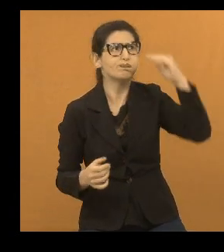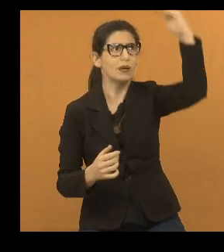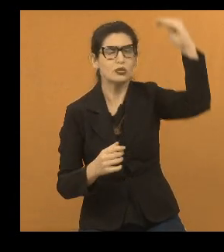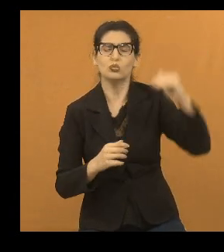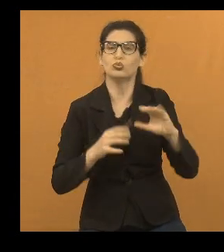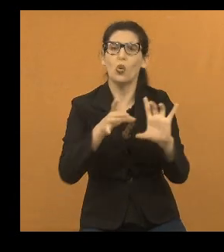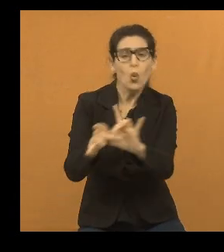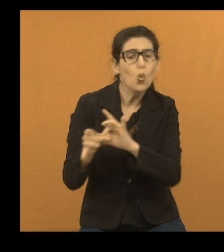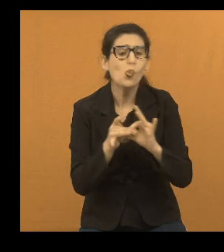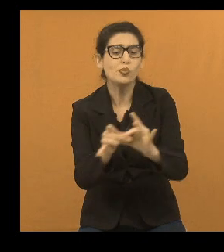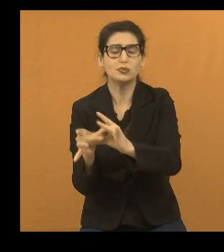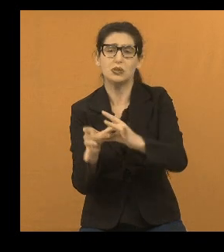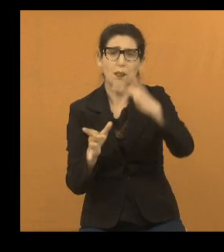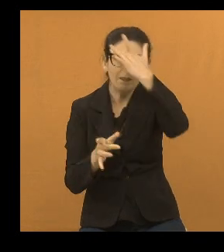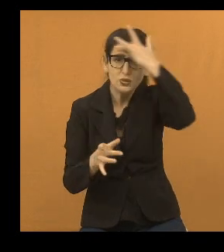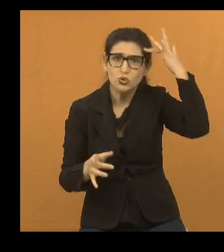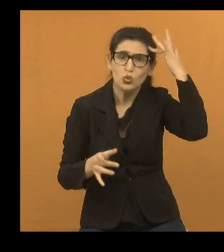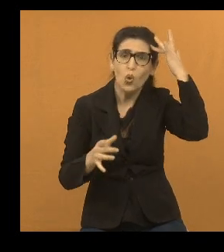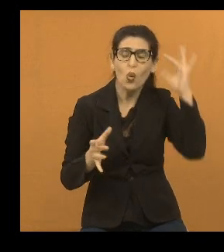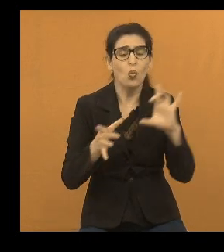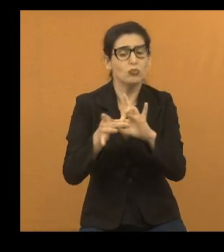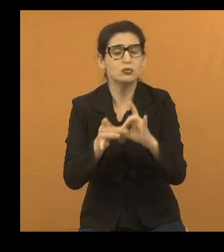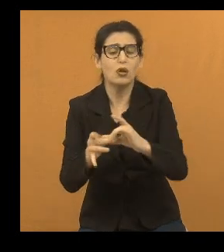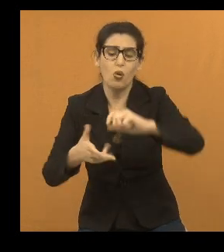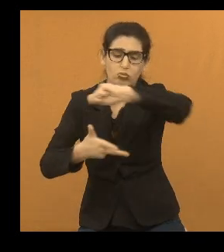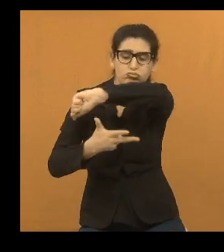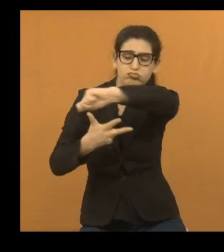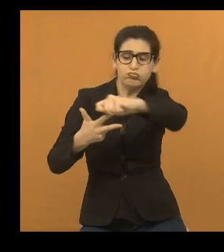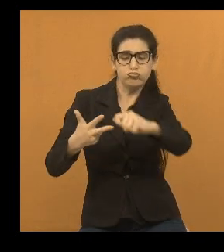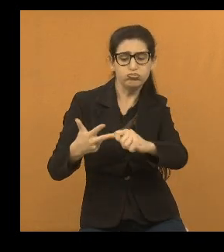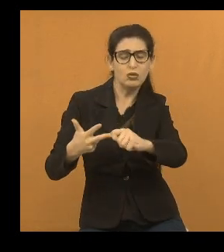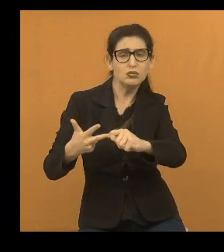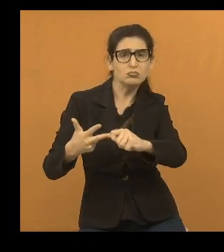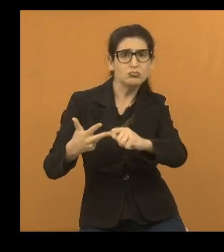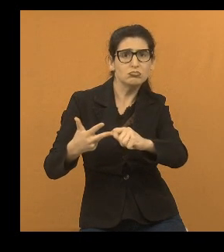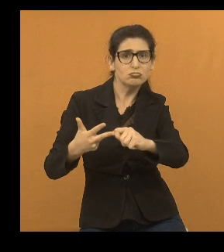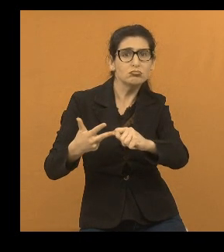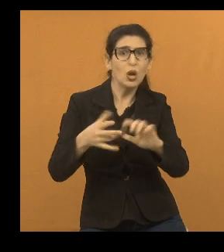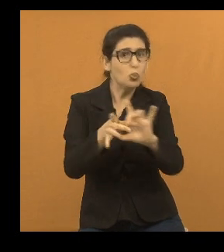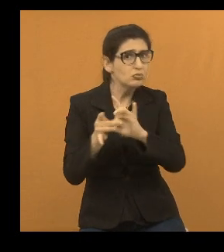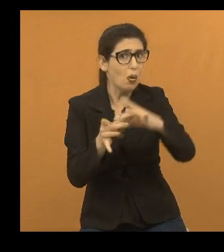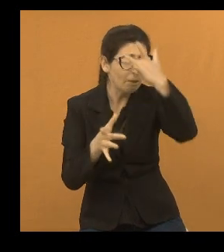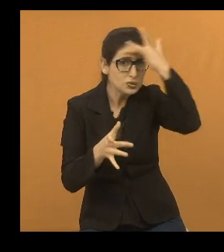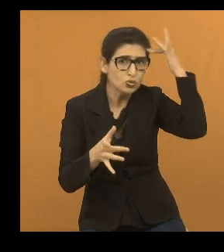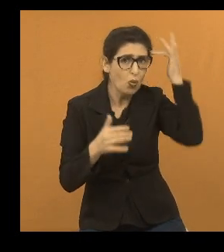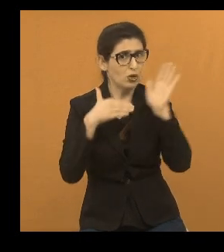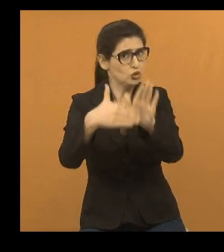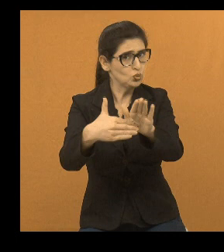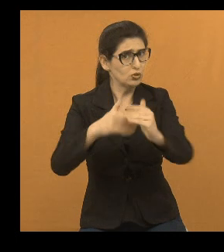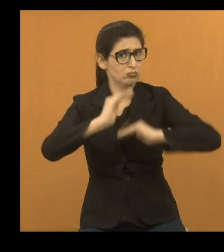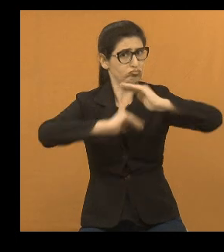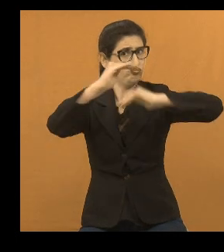população, juntamente com o poder público e todos os segmentos. O próximo.